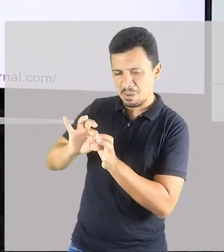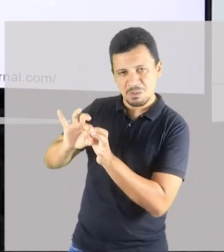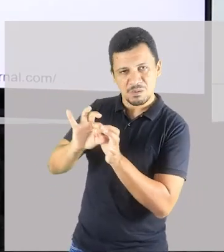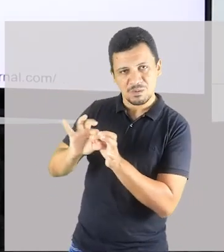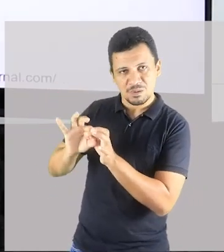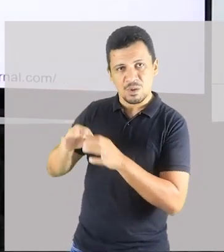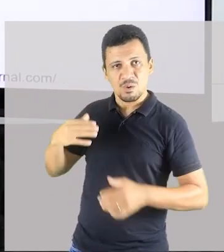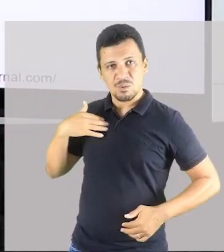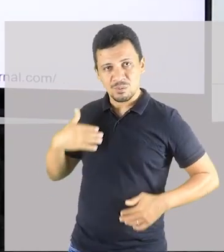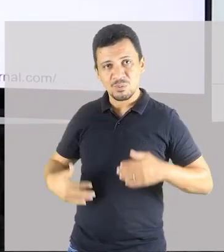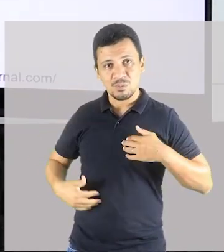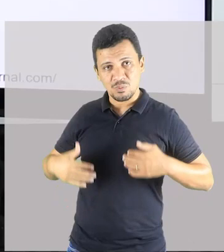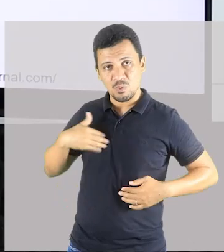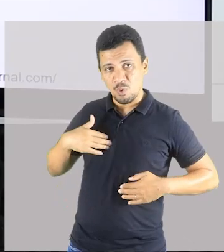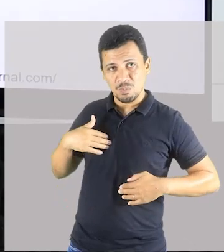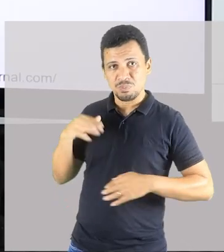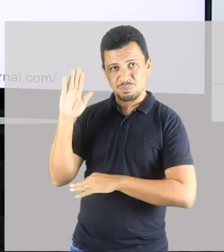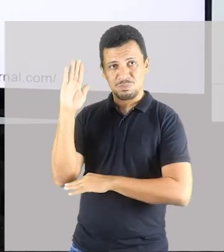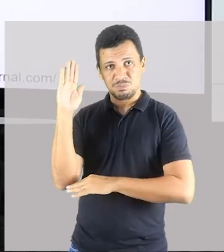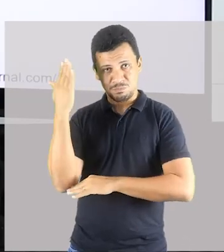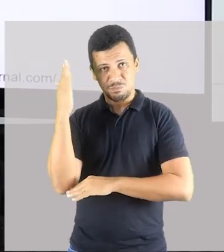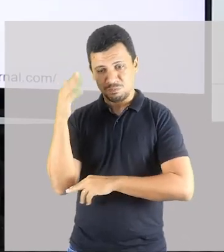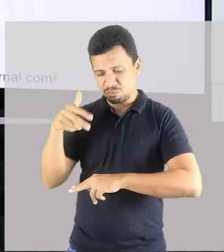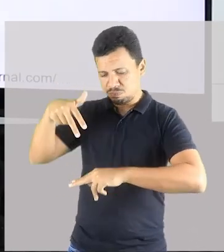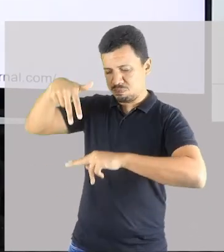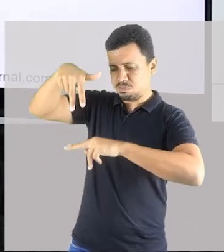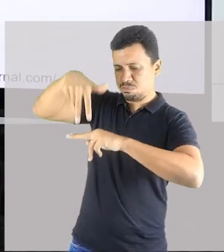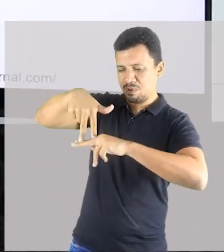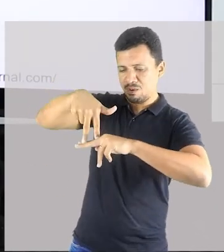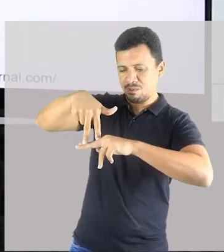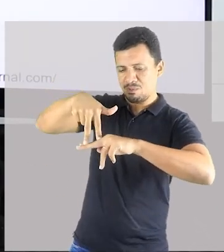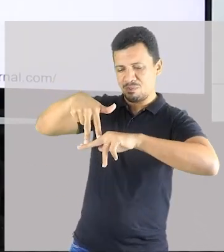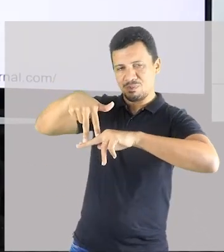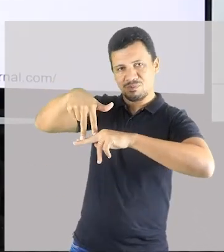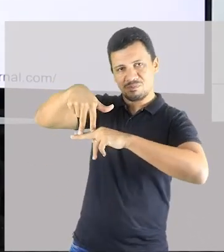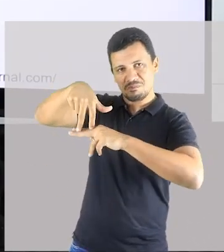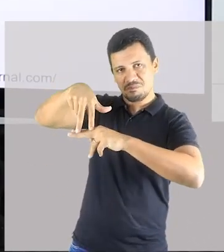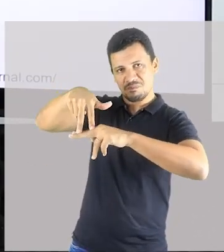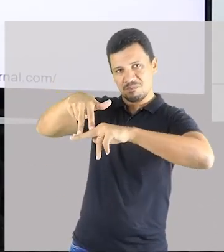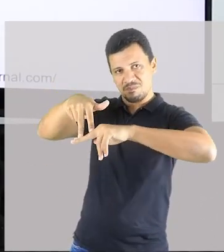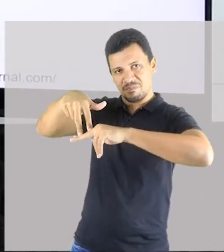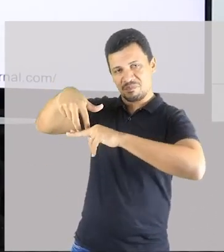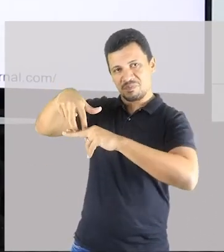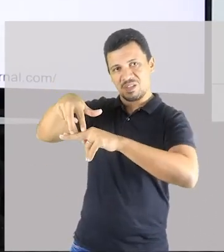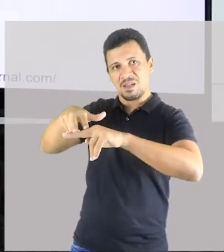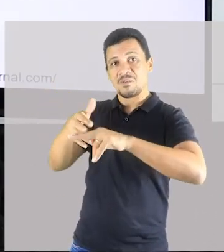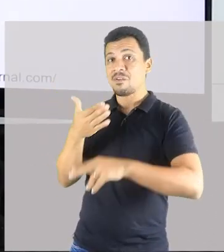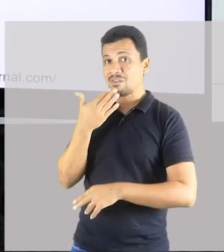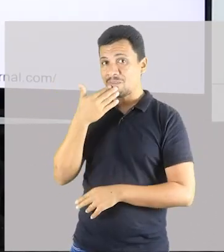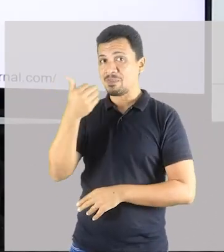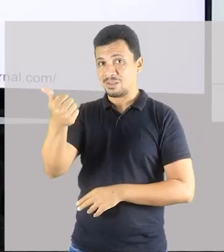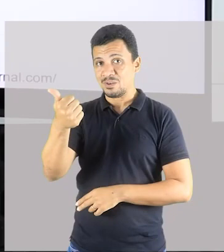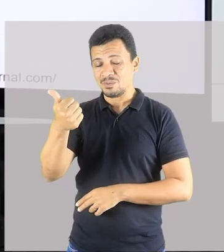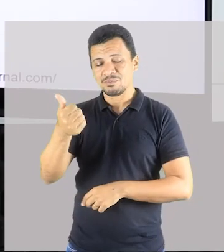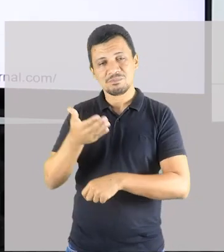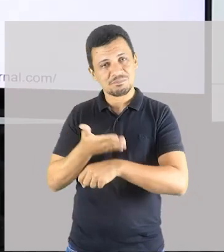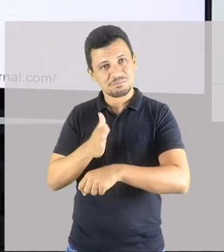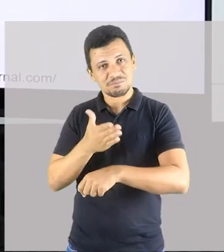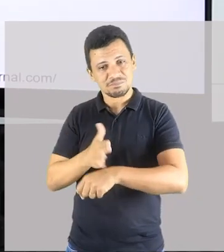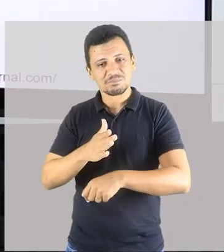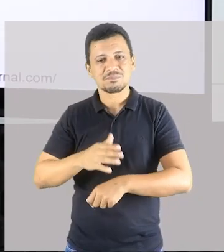entre o skate e o solado, né, do pé do indivíduo que está